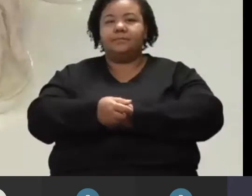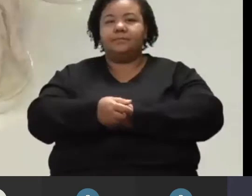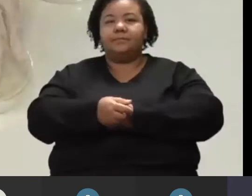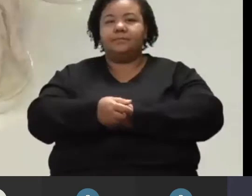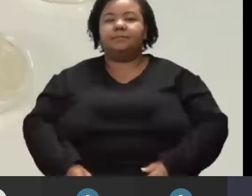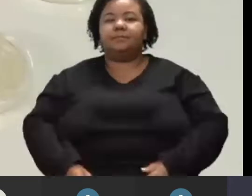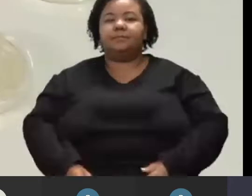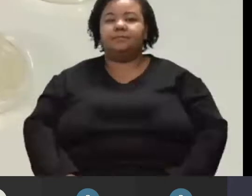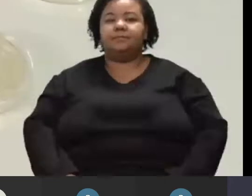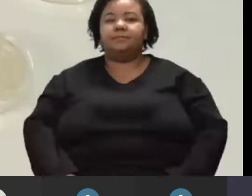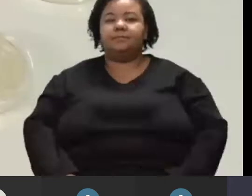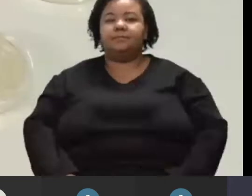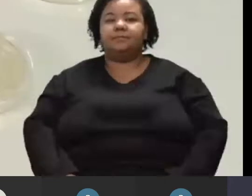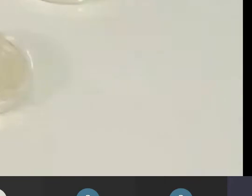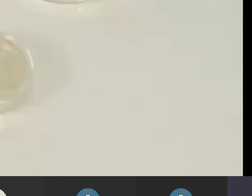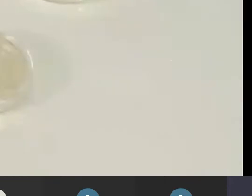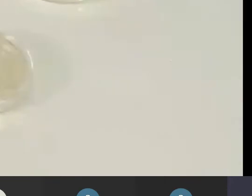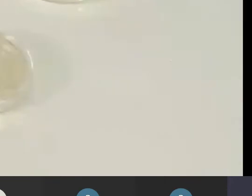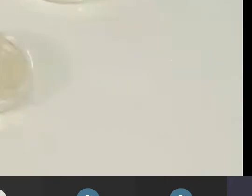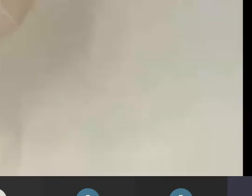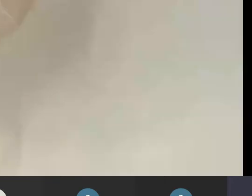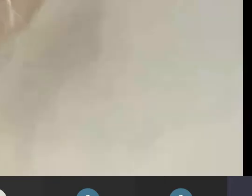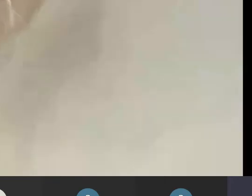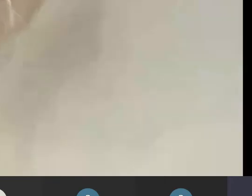Então, o fundo sempre para cima.